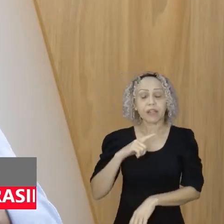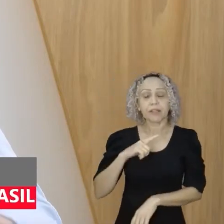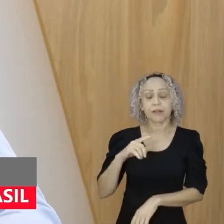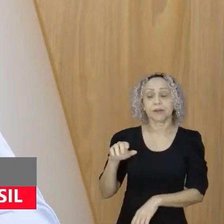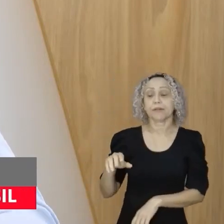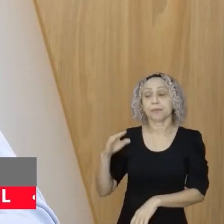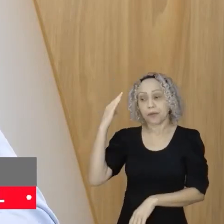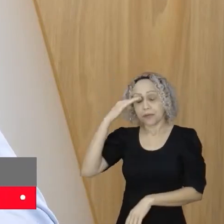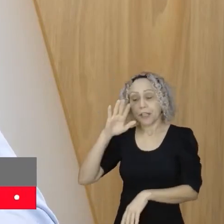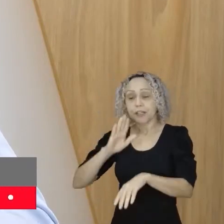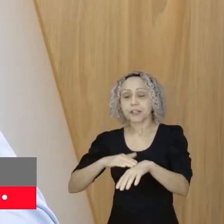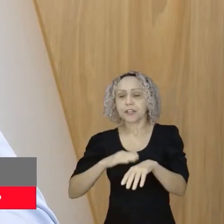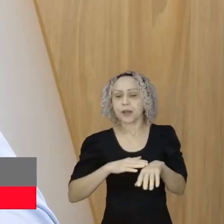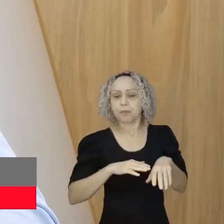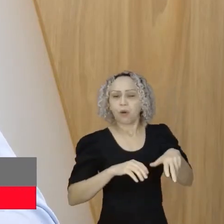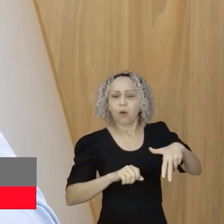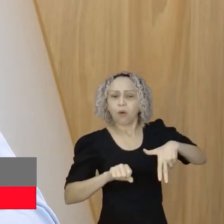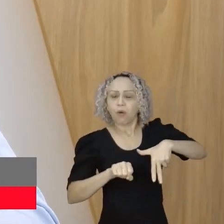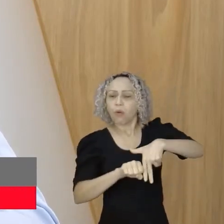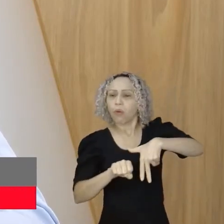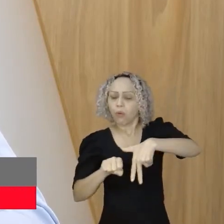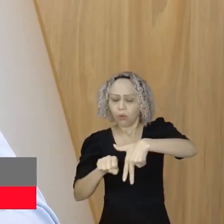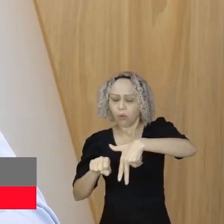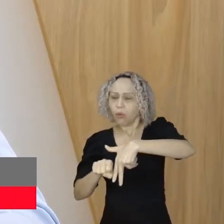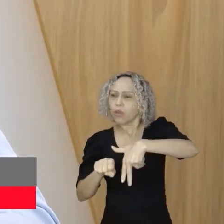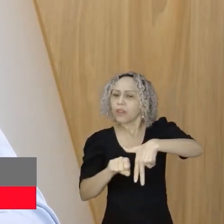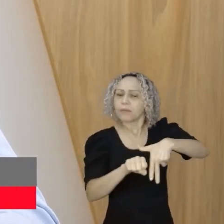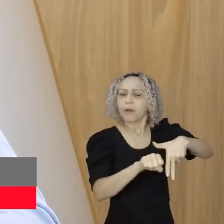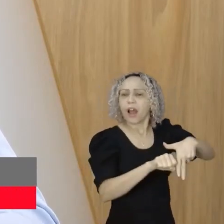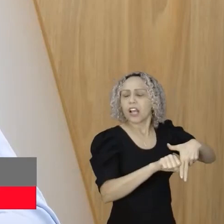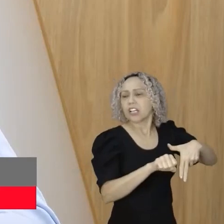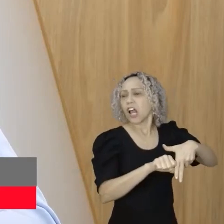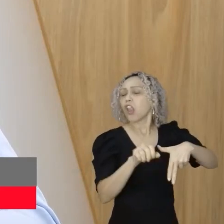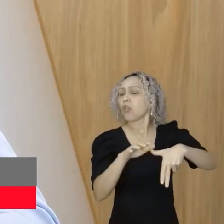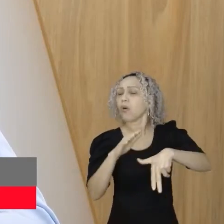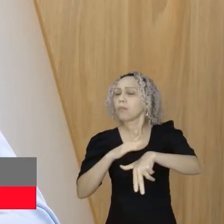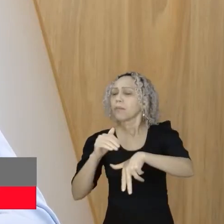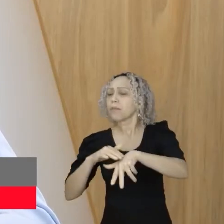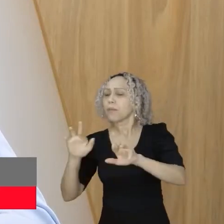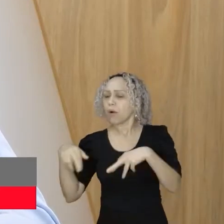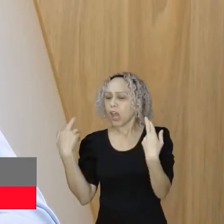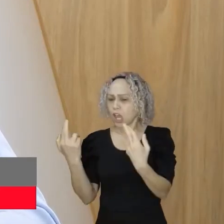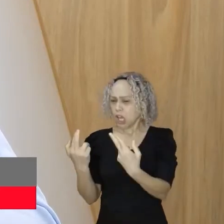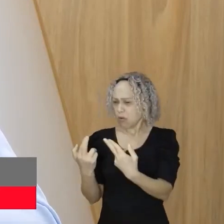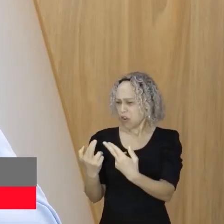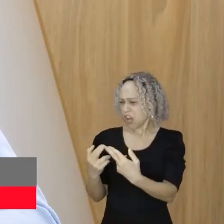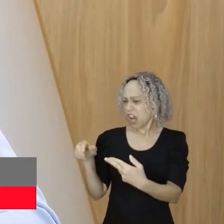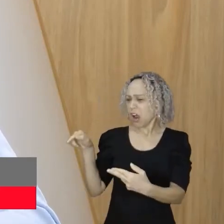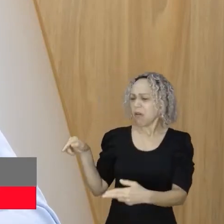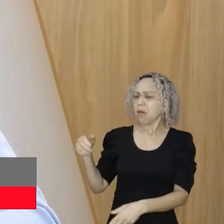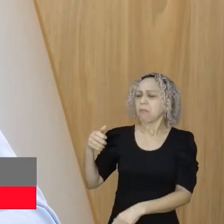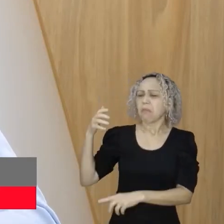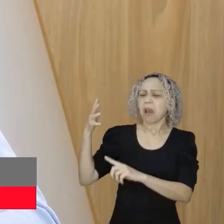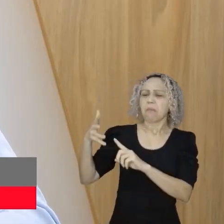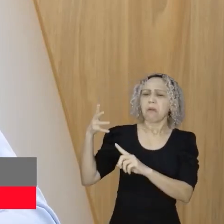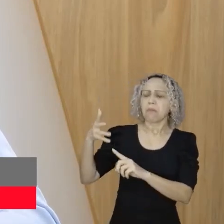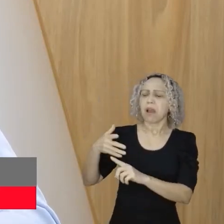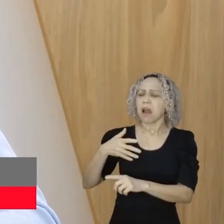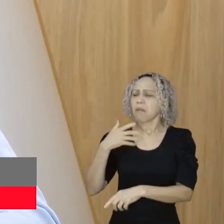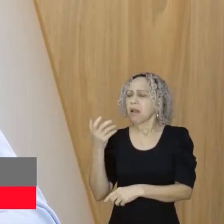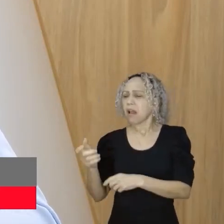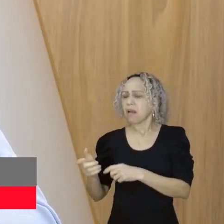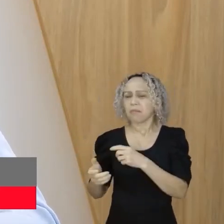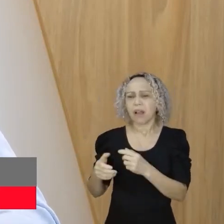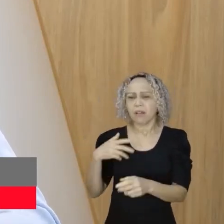embaixadores e aí vai uma série de ações que eles fizeram, de ataque às urnas eletrônicas, de ataque a todo esse procedimento. E